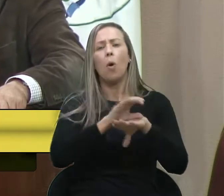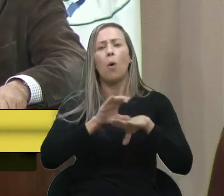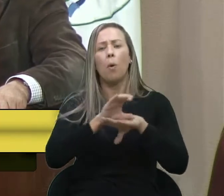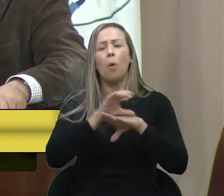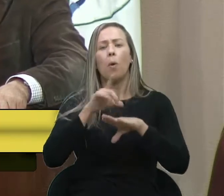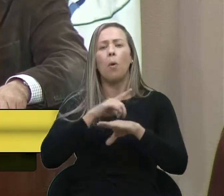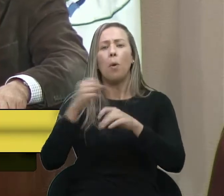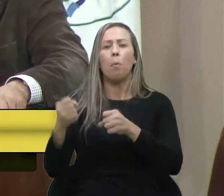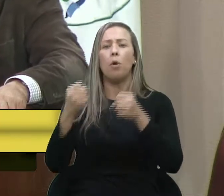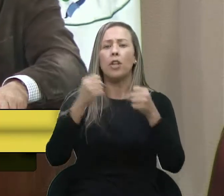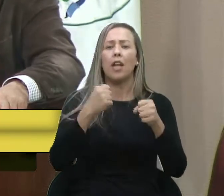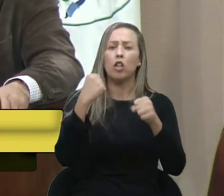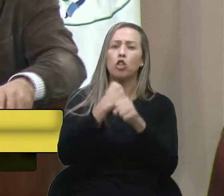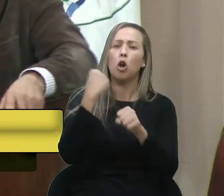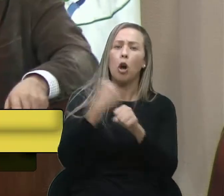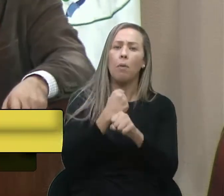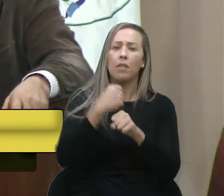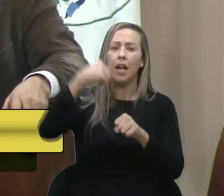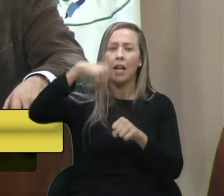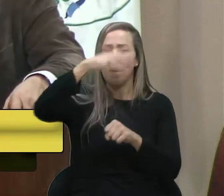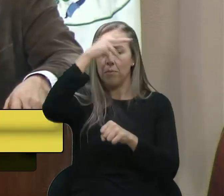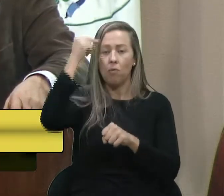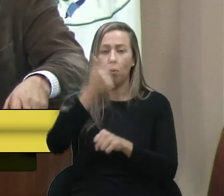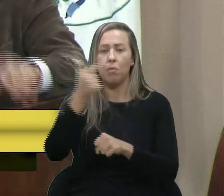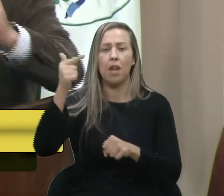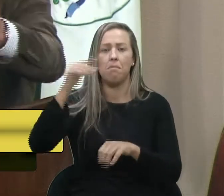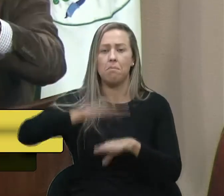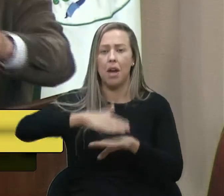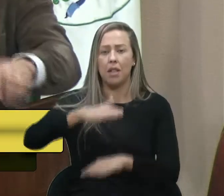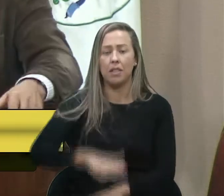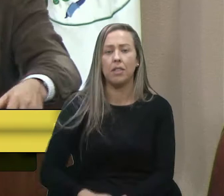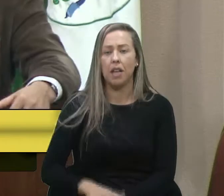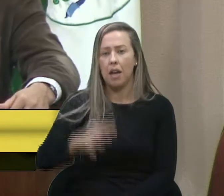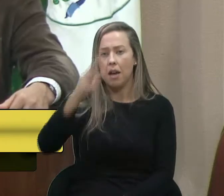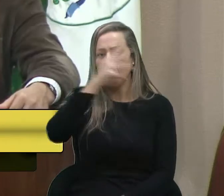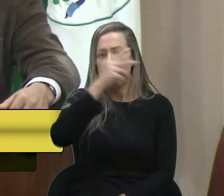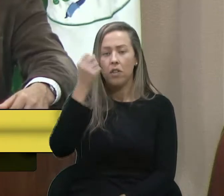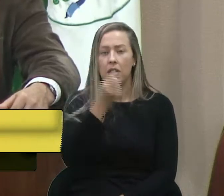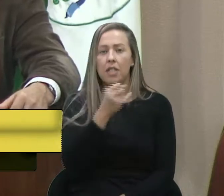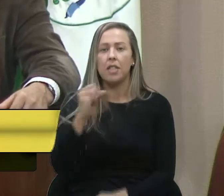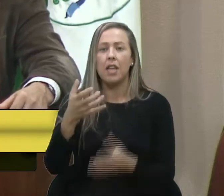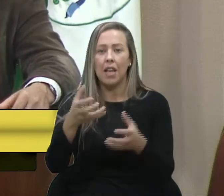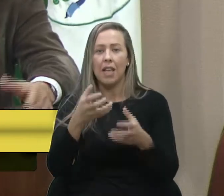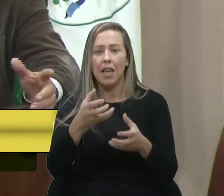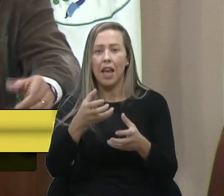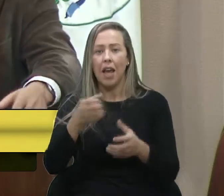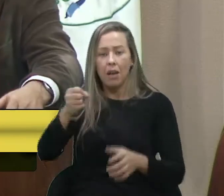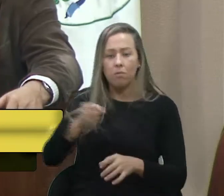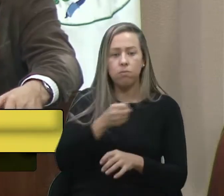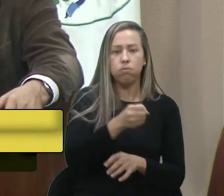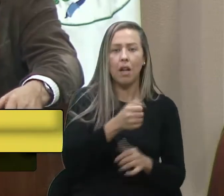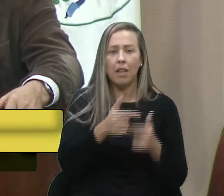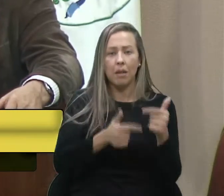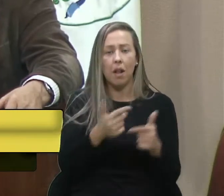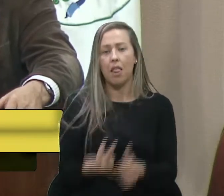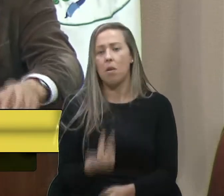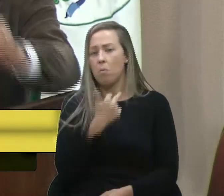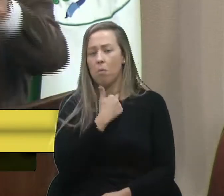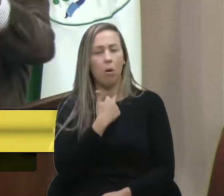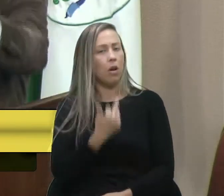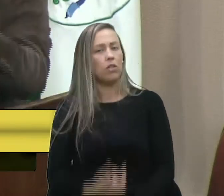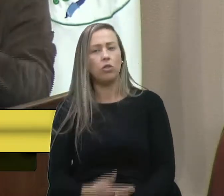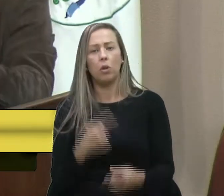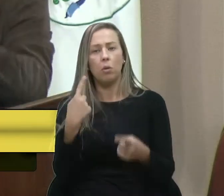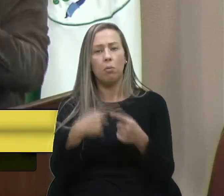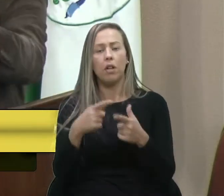de lavras, que o município hoje não tem mais. O município hoje, se quiser botar um britador por conta, não pode, vereador Marcon, porque ele não